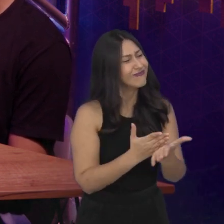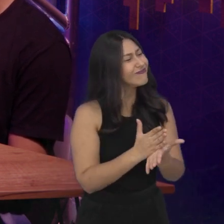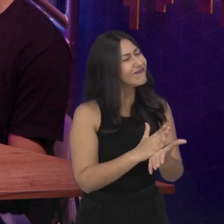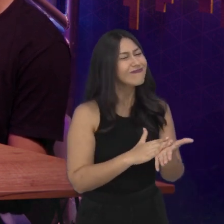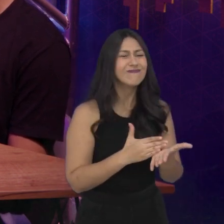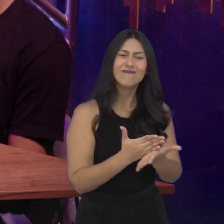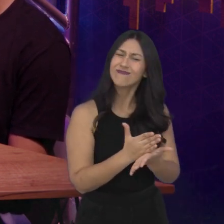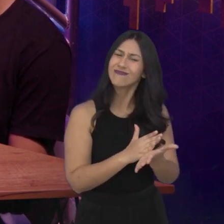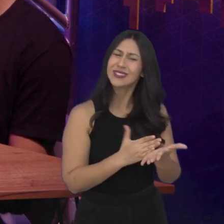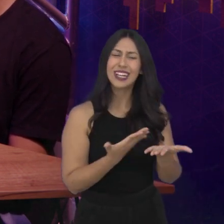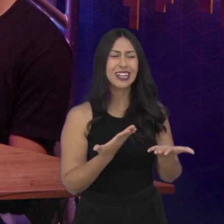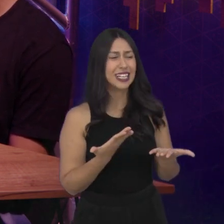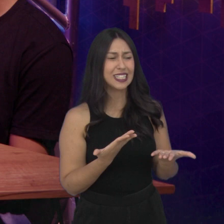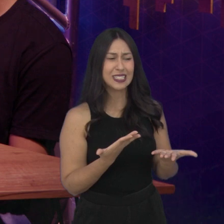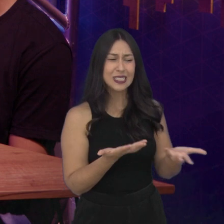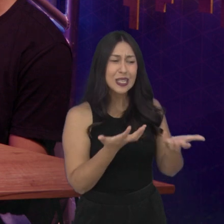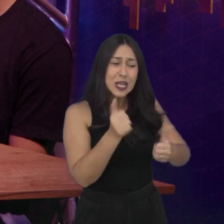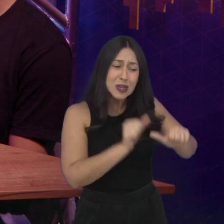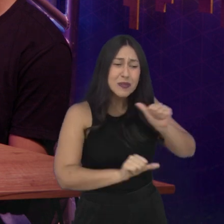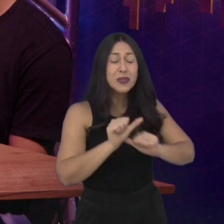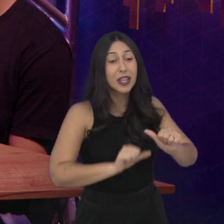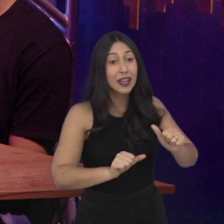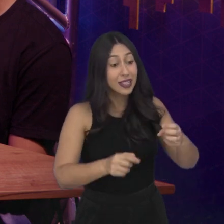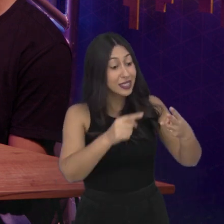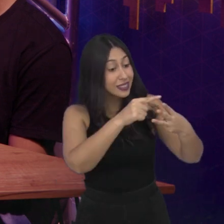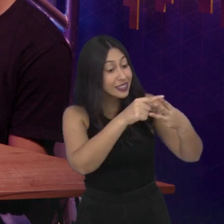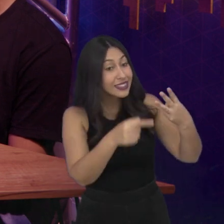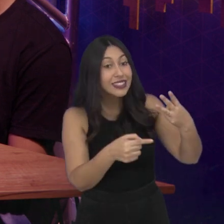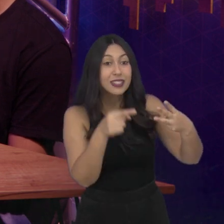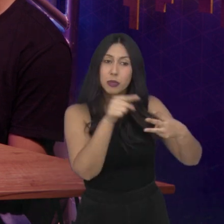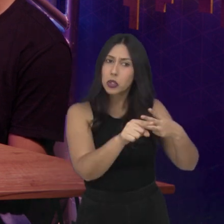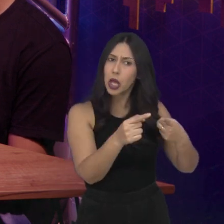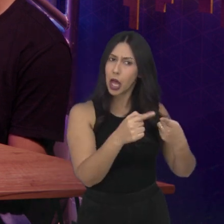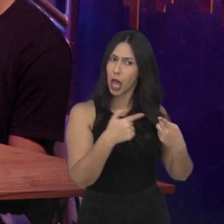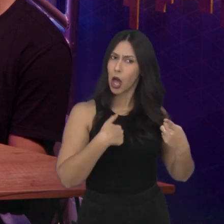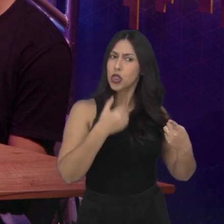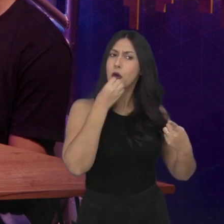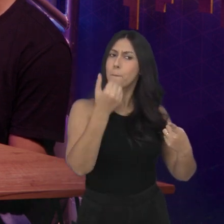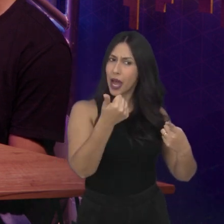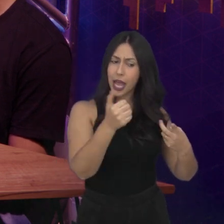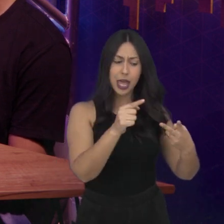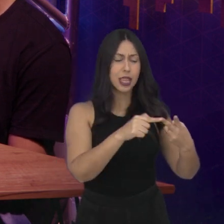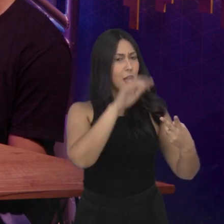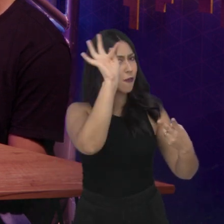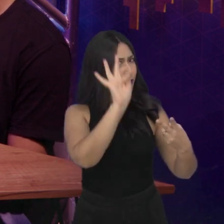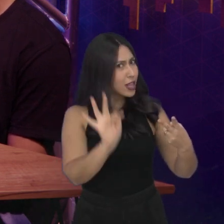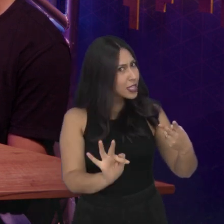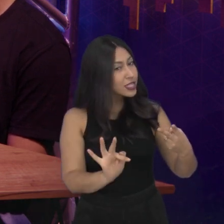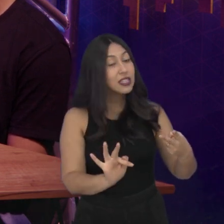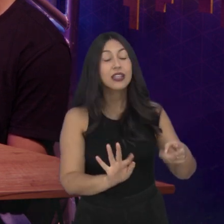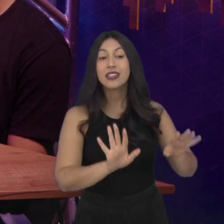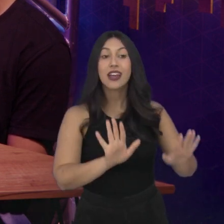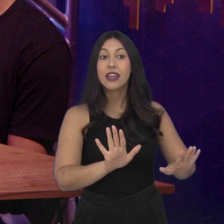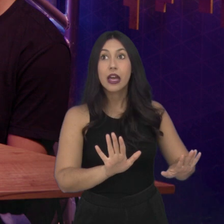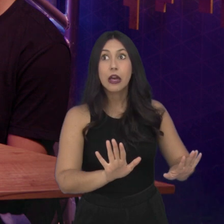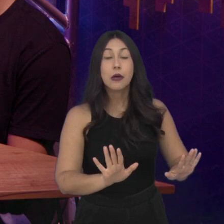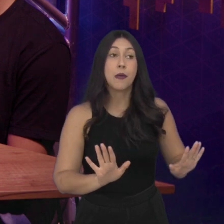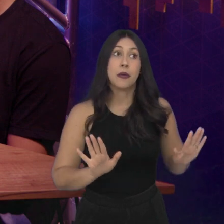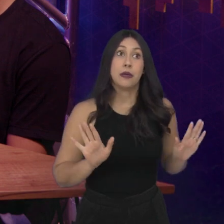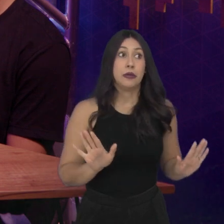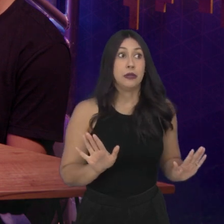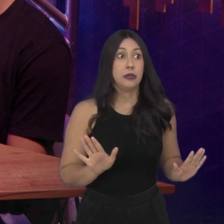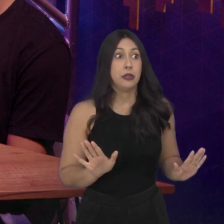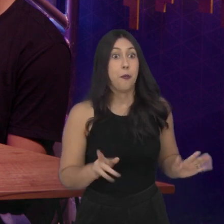que você tá fazendo o que você tinha que fazer. Então, ela tem essas 3 perguntas, sabe? Eu tô bem, eu tô feliz aqui. E ela esqueceu um pouco dessa questão de,